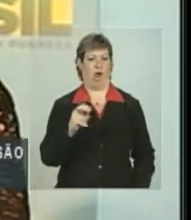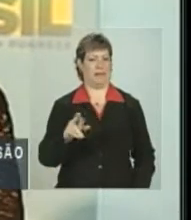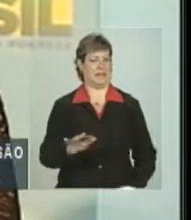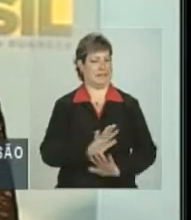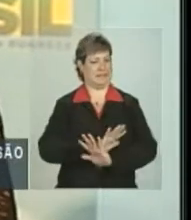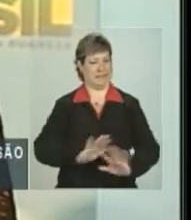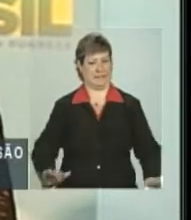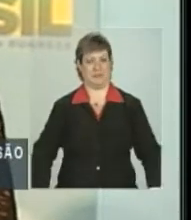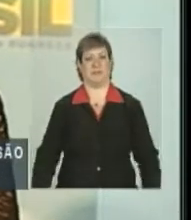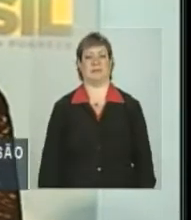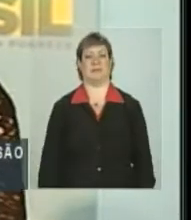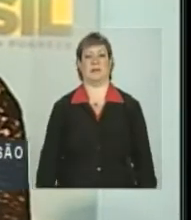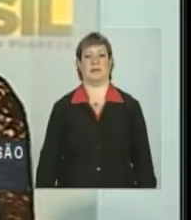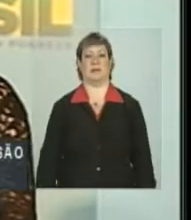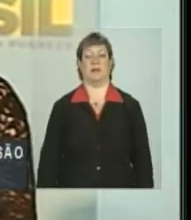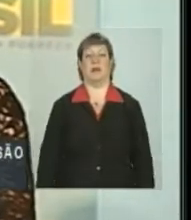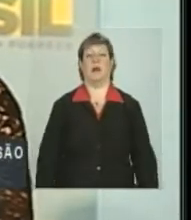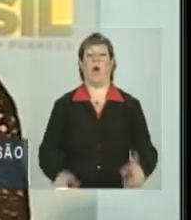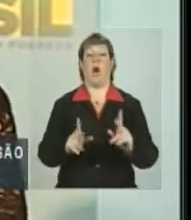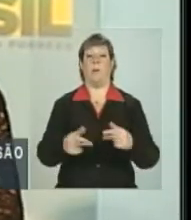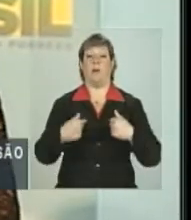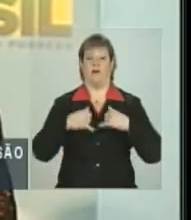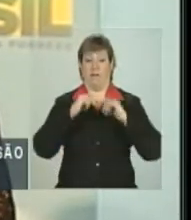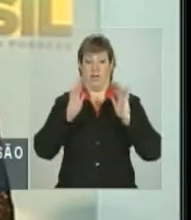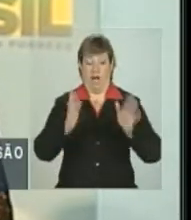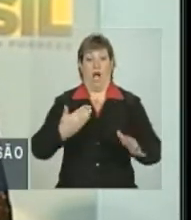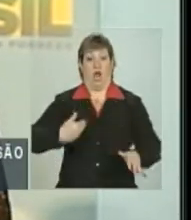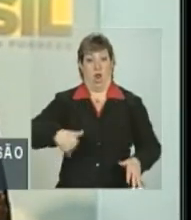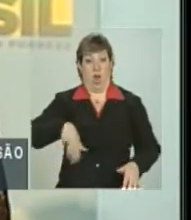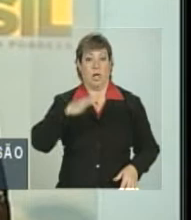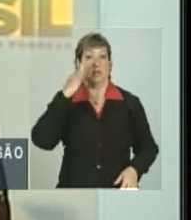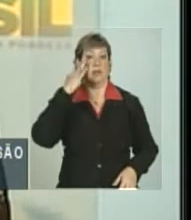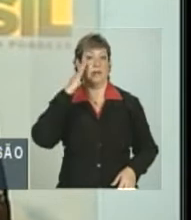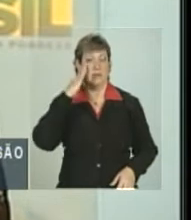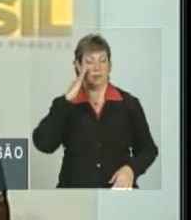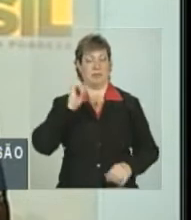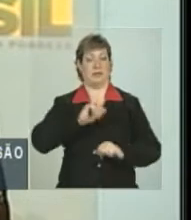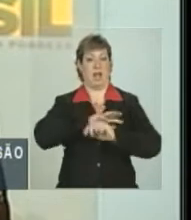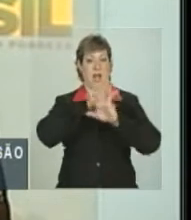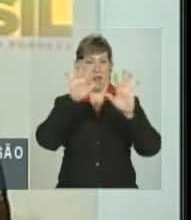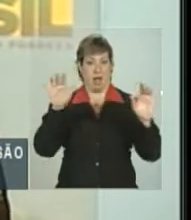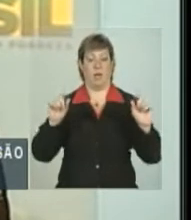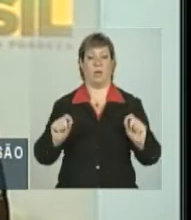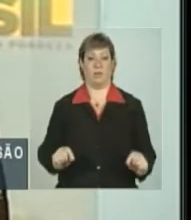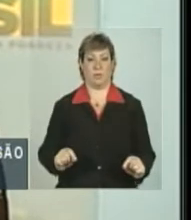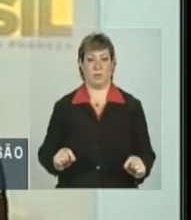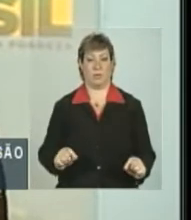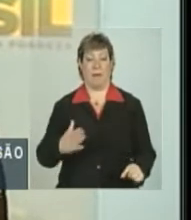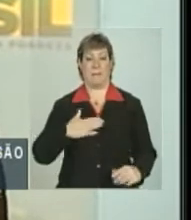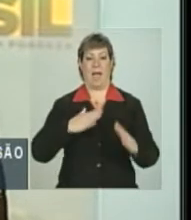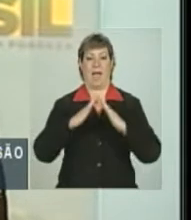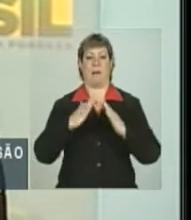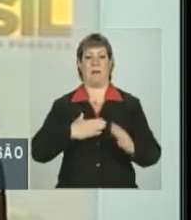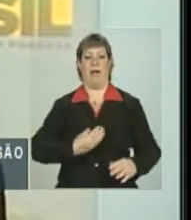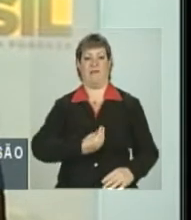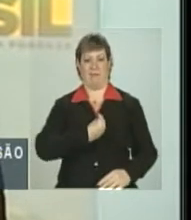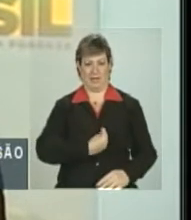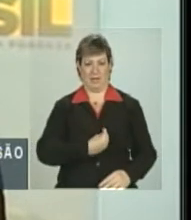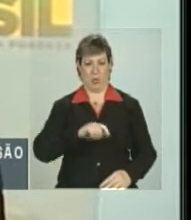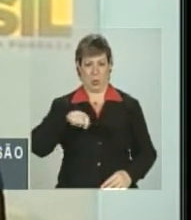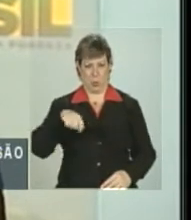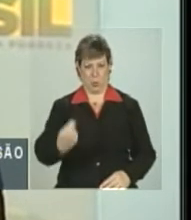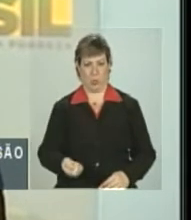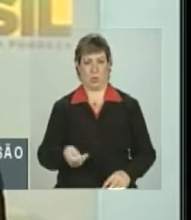Como eu já disse, nós temos clareza que o Minha Casa Minha Vida